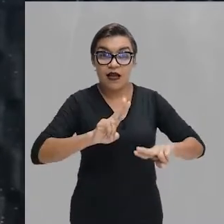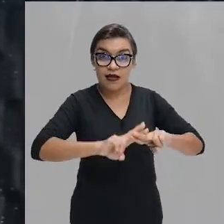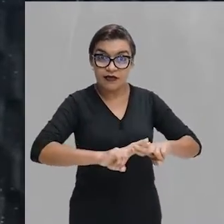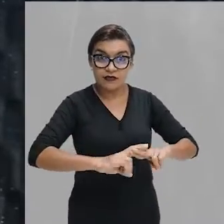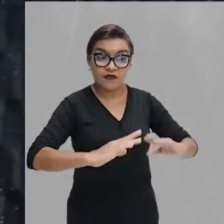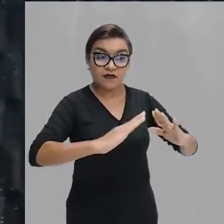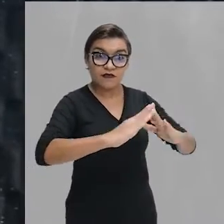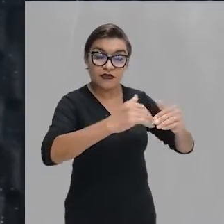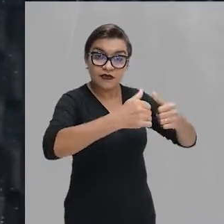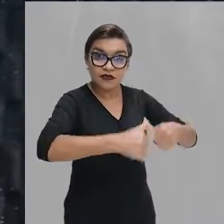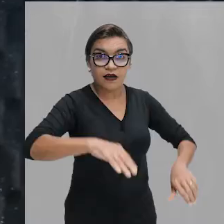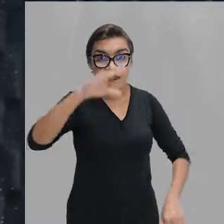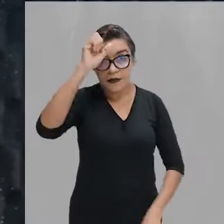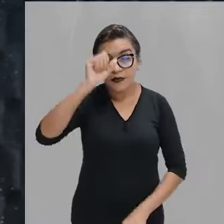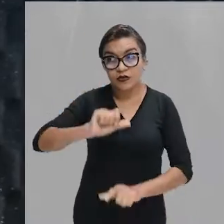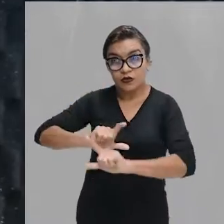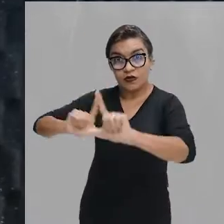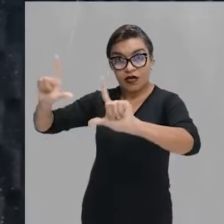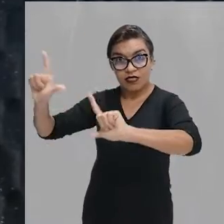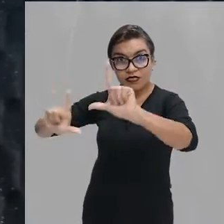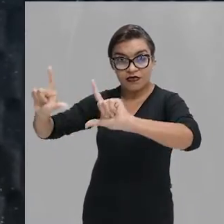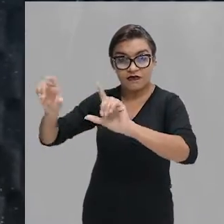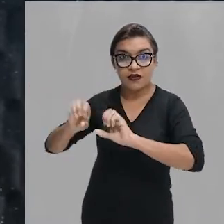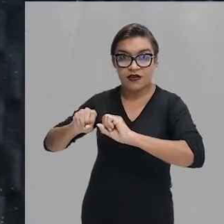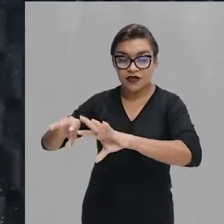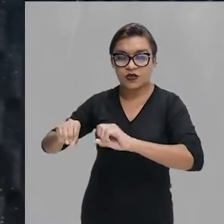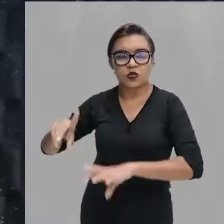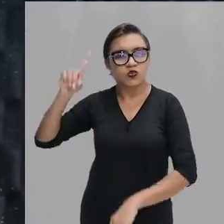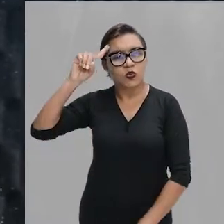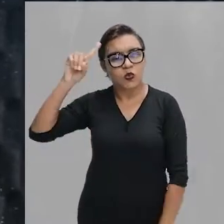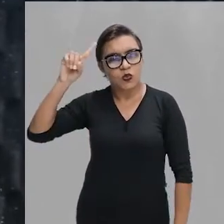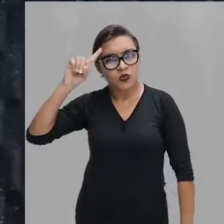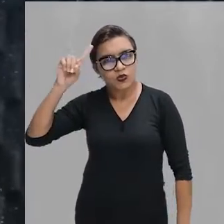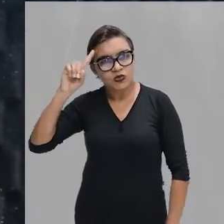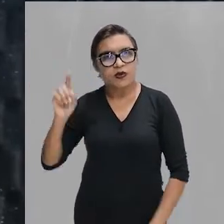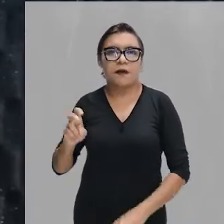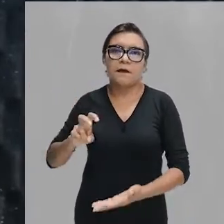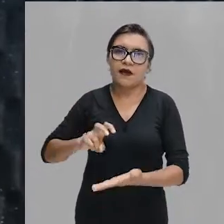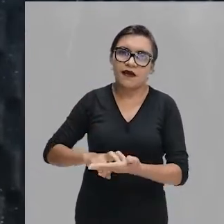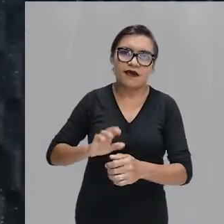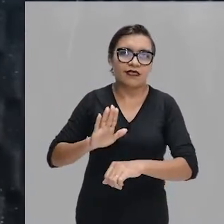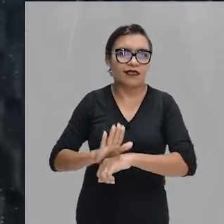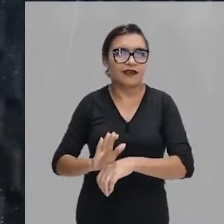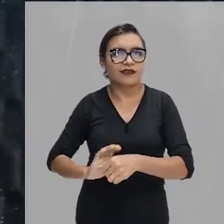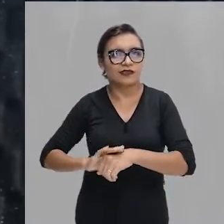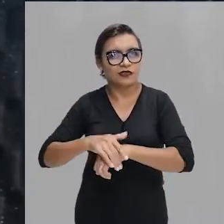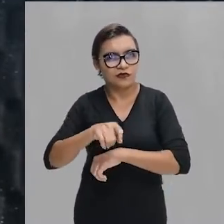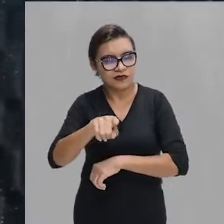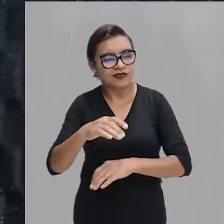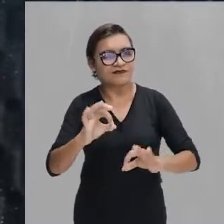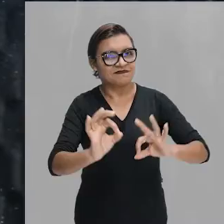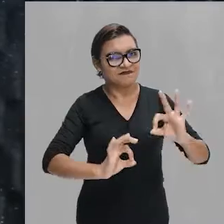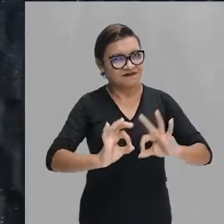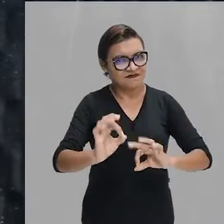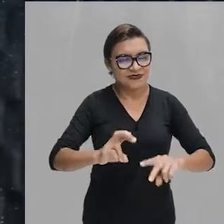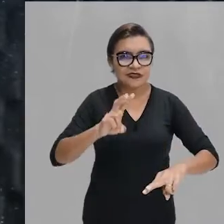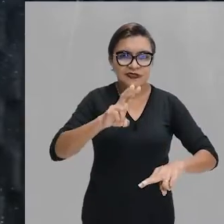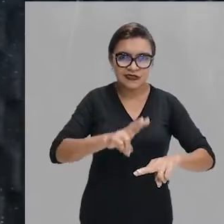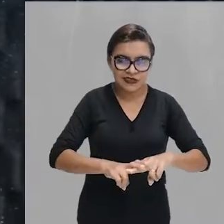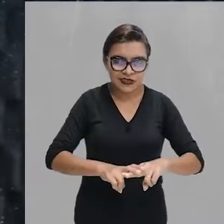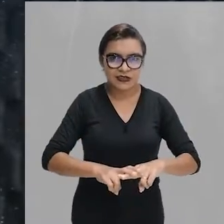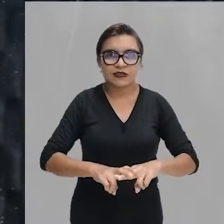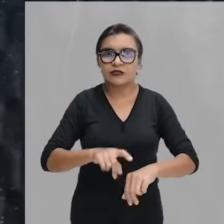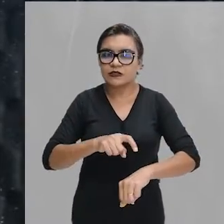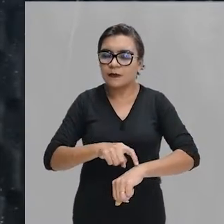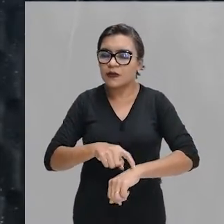em Casa Aprendendo na TV Educação. Todo dia, manhã, tarde, noite, se organize, sente, tire